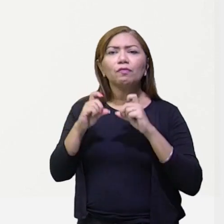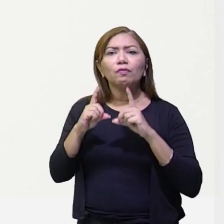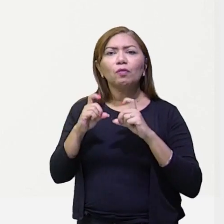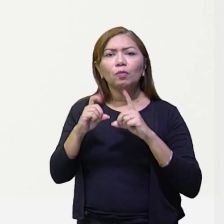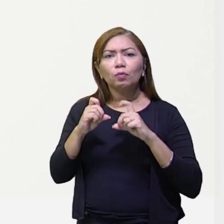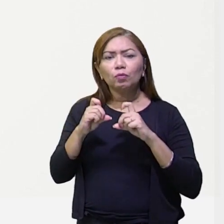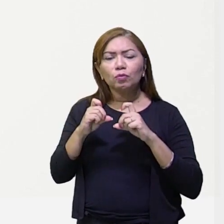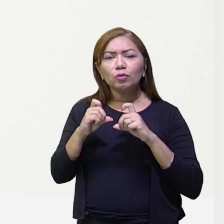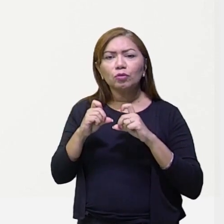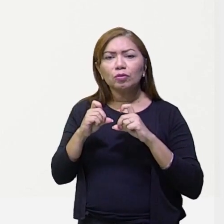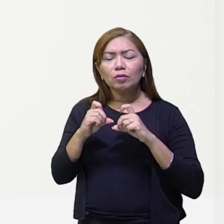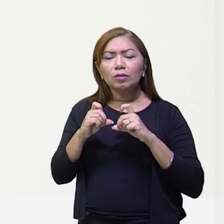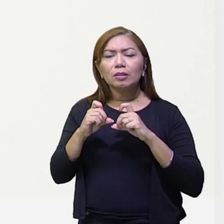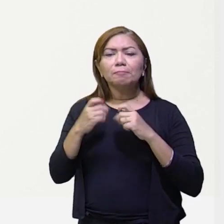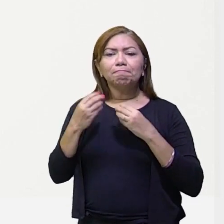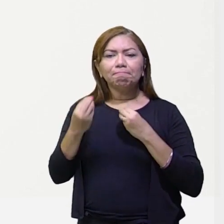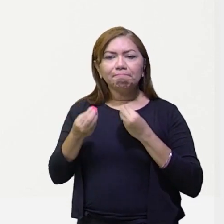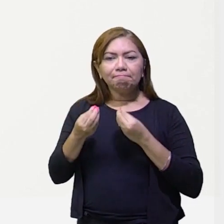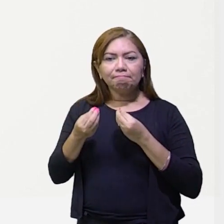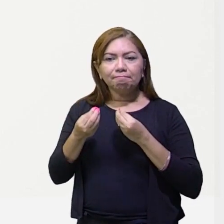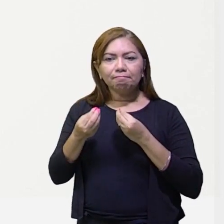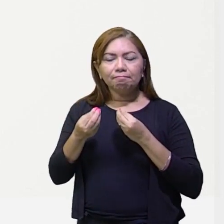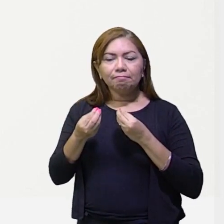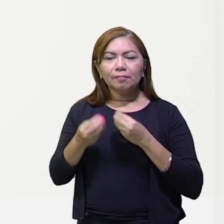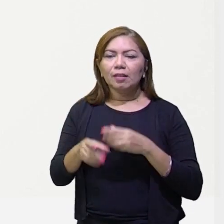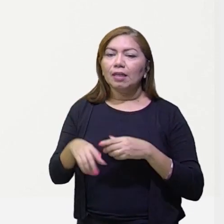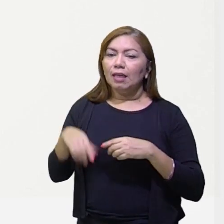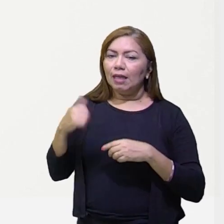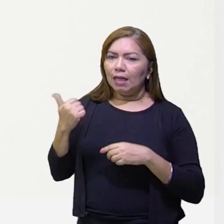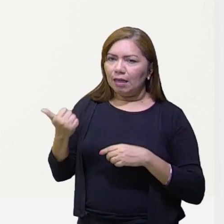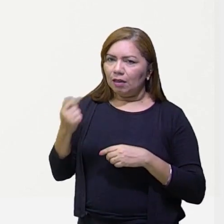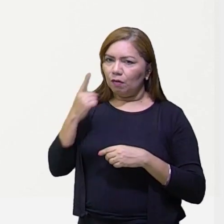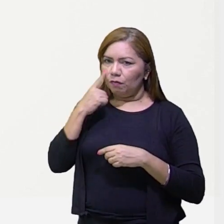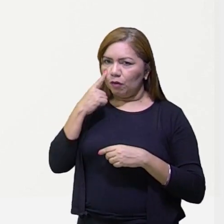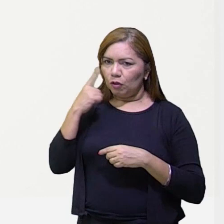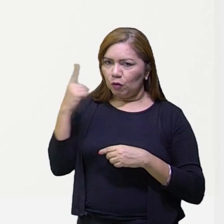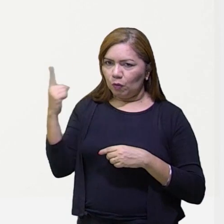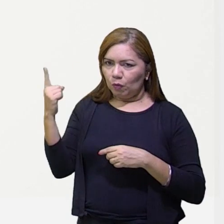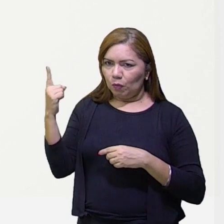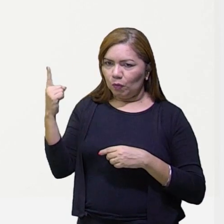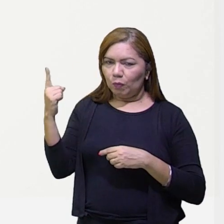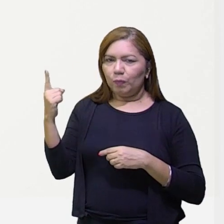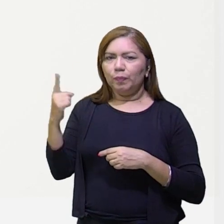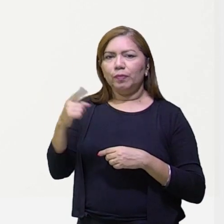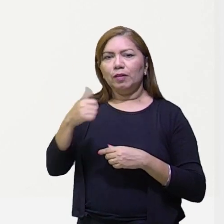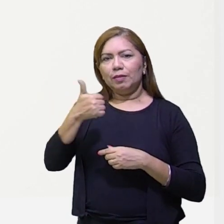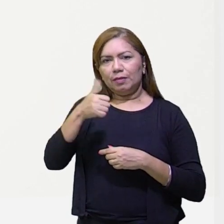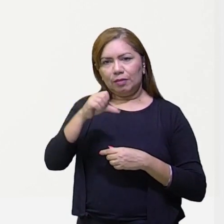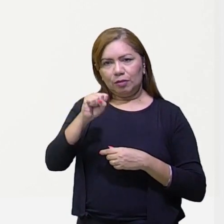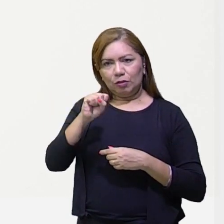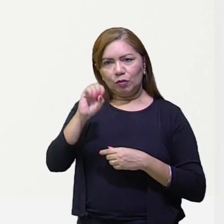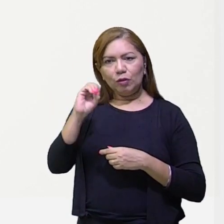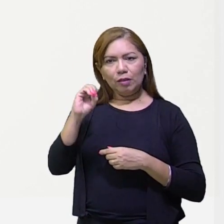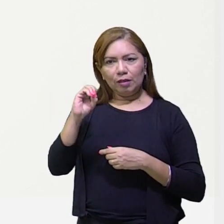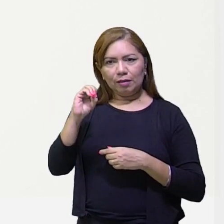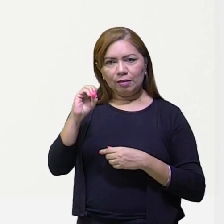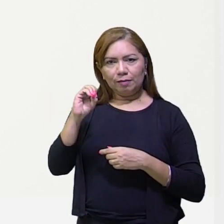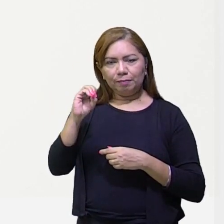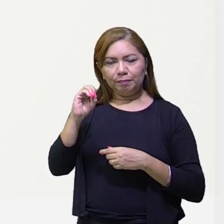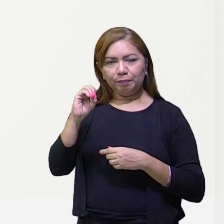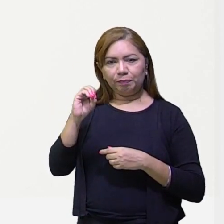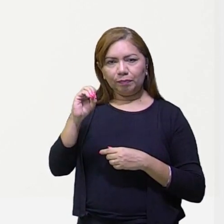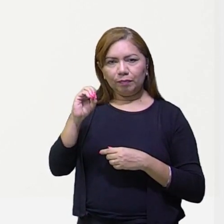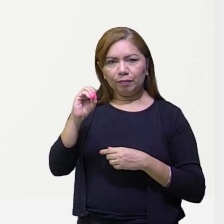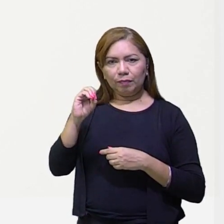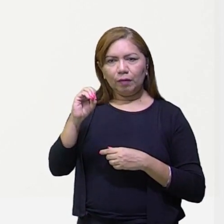dividir 180 fotos, significa que o nosso dividendo está aqui, é o 180. Então,